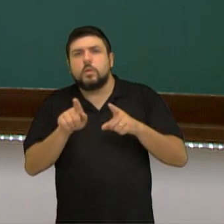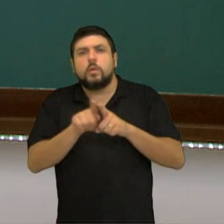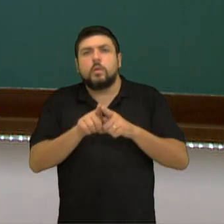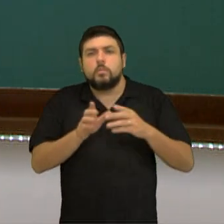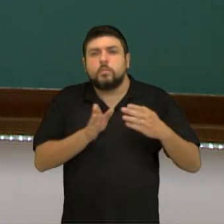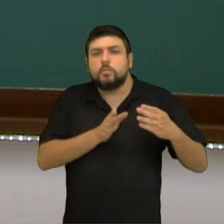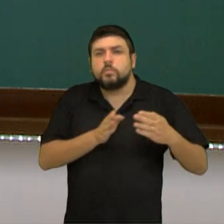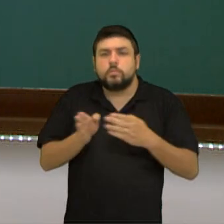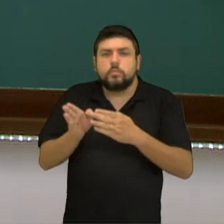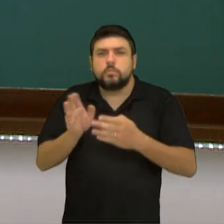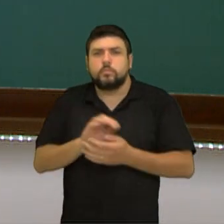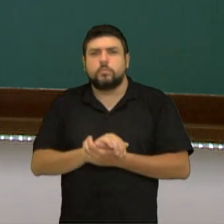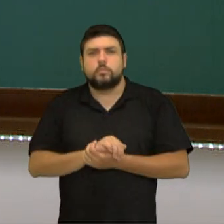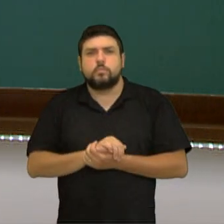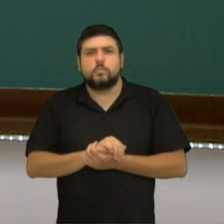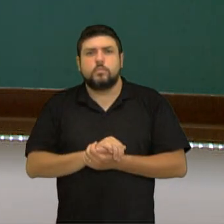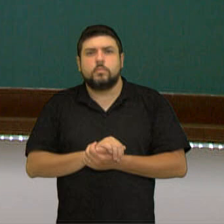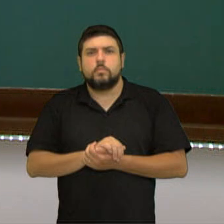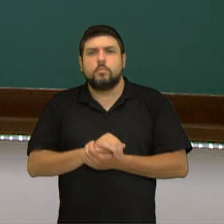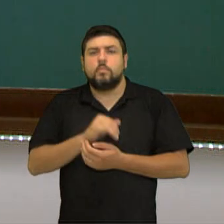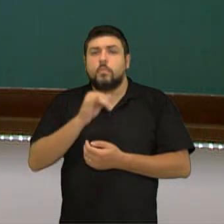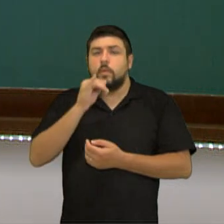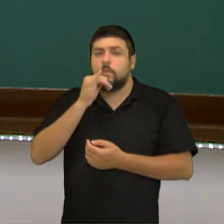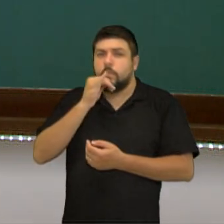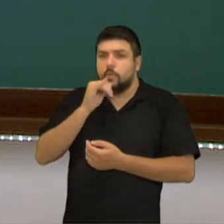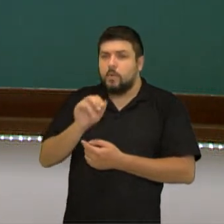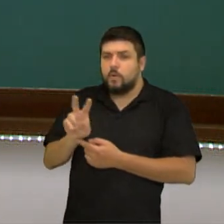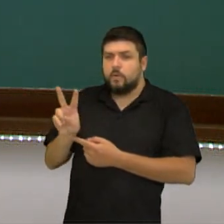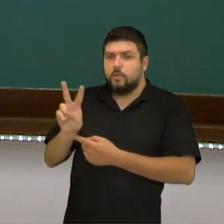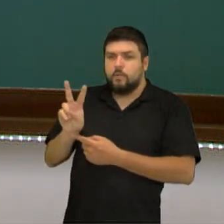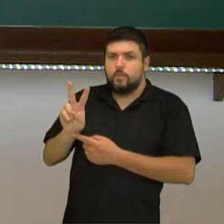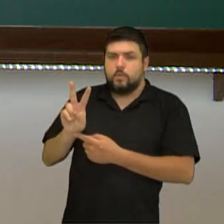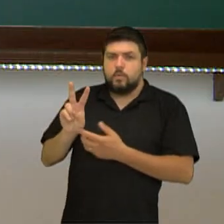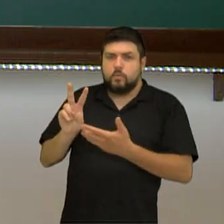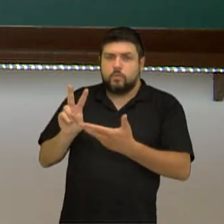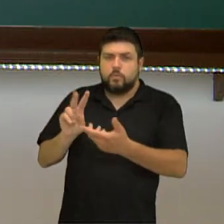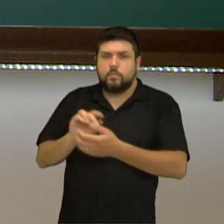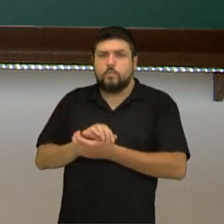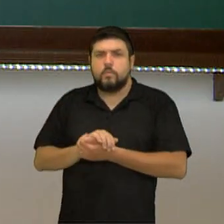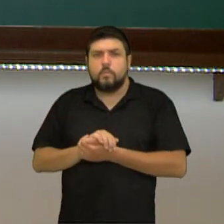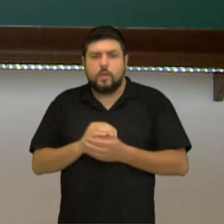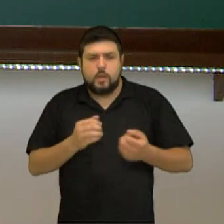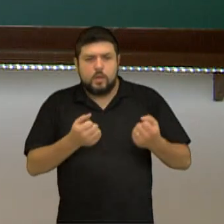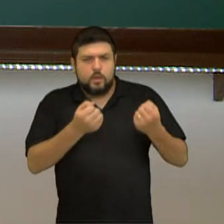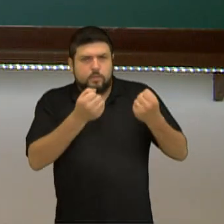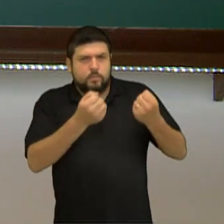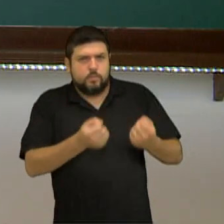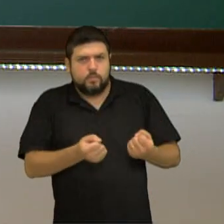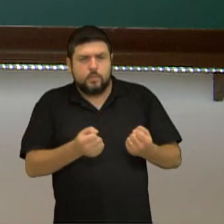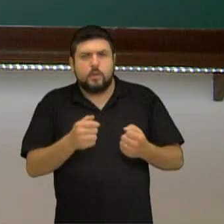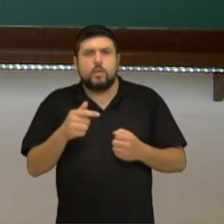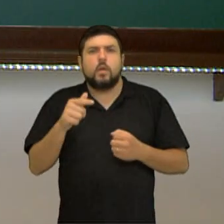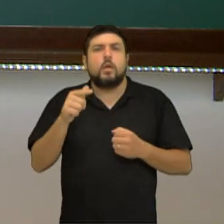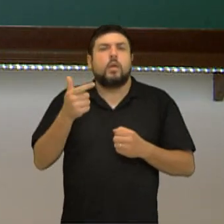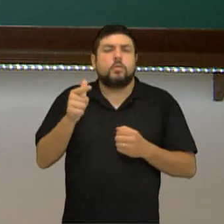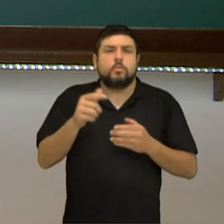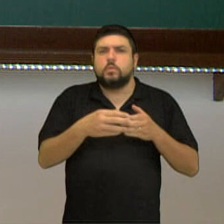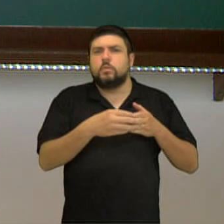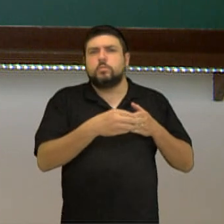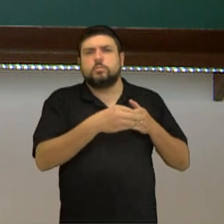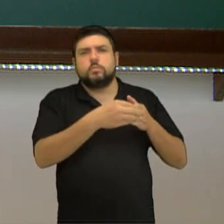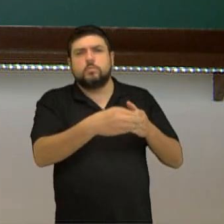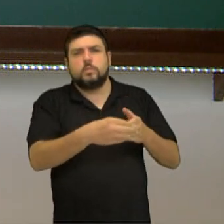grandeza. Um bom exemplo dessa é a velocidade. A massa, ela não é uma grandeza vetorial, e sim é a famosa